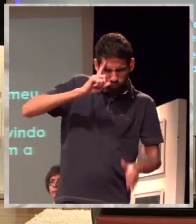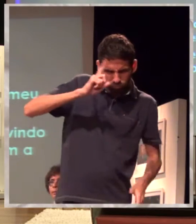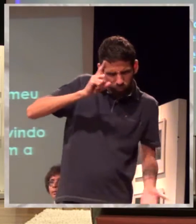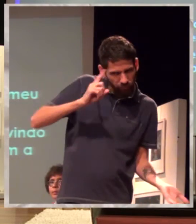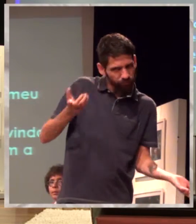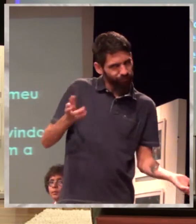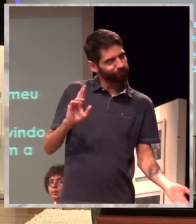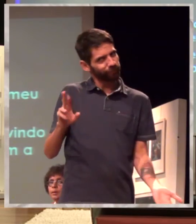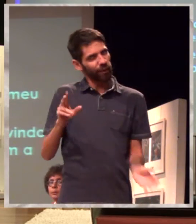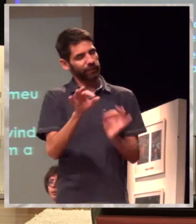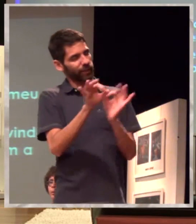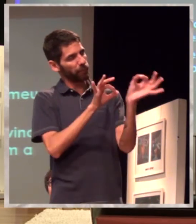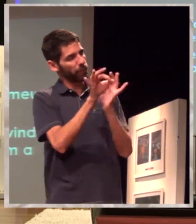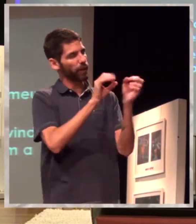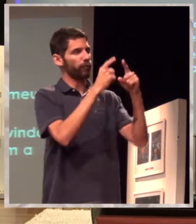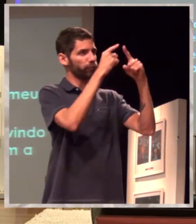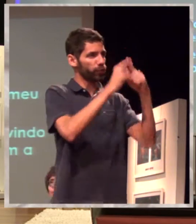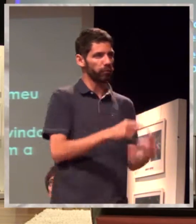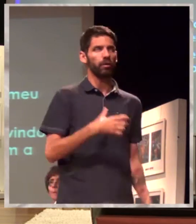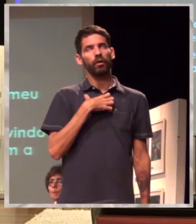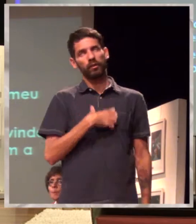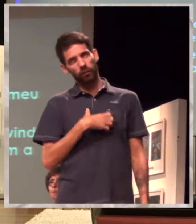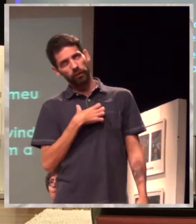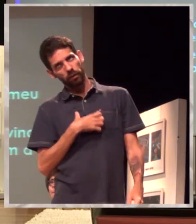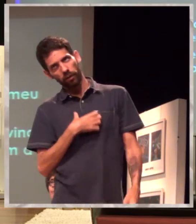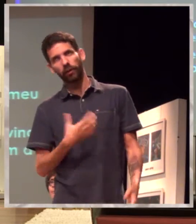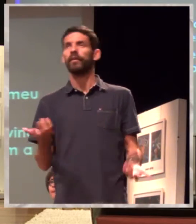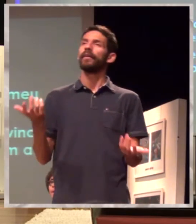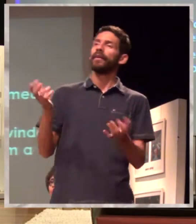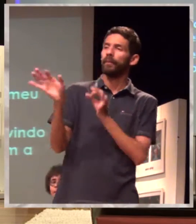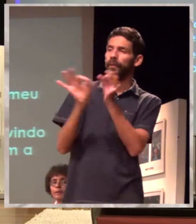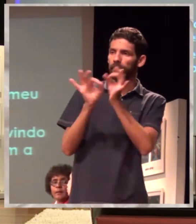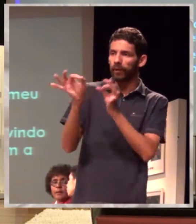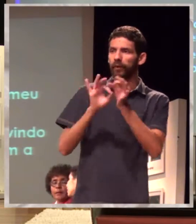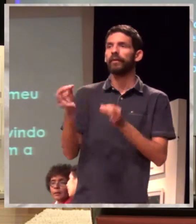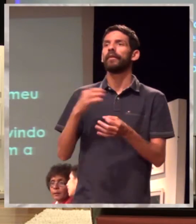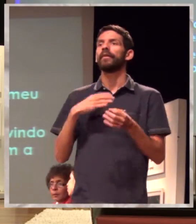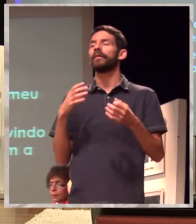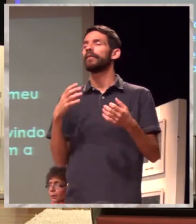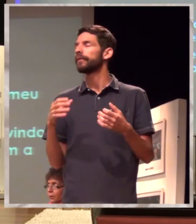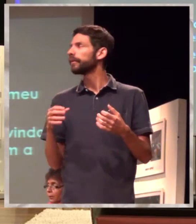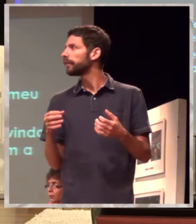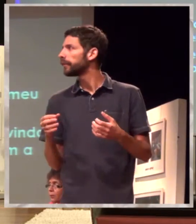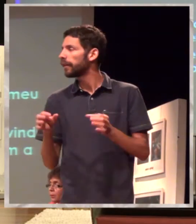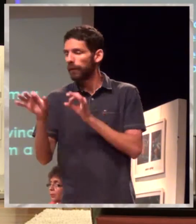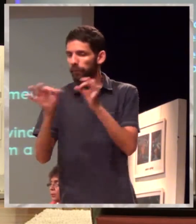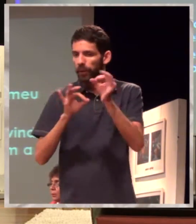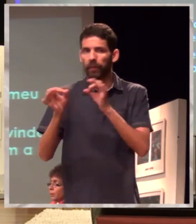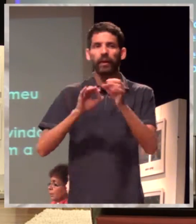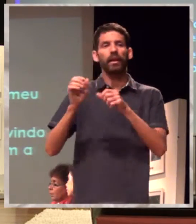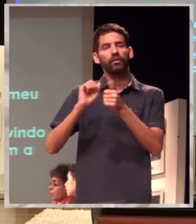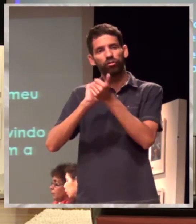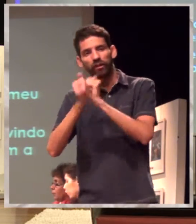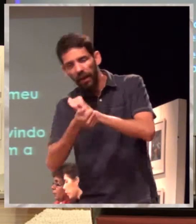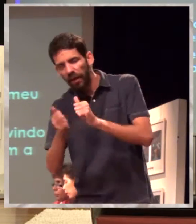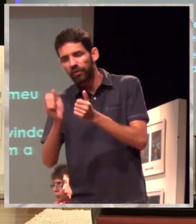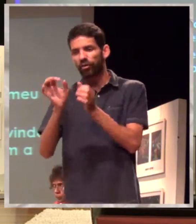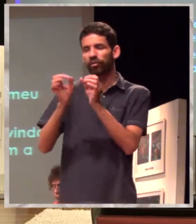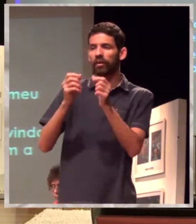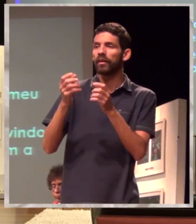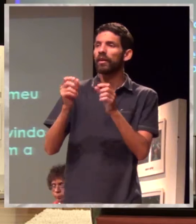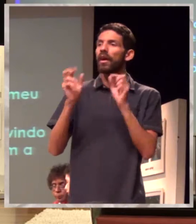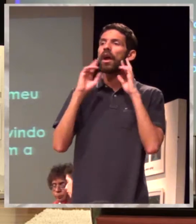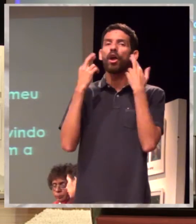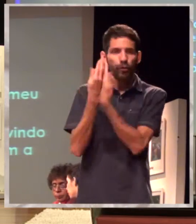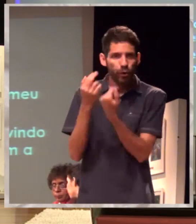Não, né? É montar um time, é se aborrecer, é ter que pegar preparar técnicas, táticas, é ter que ir